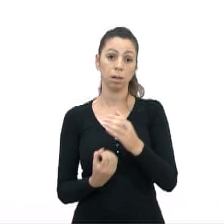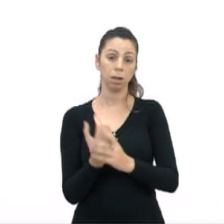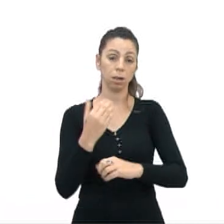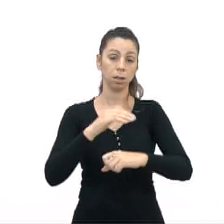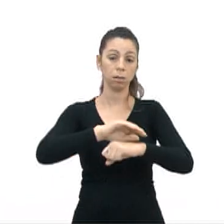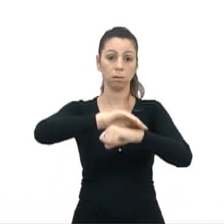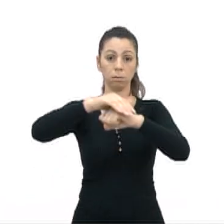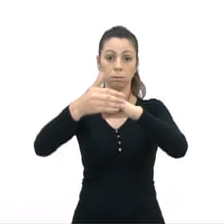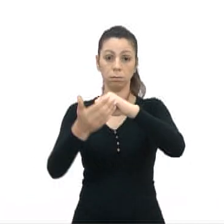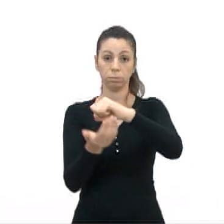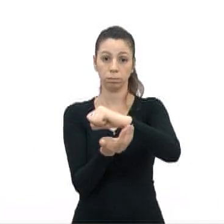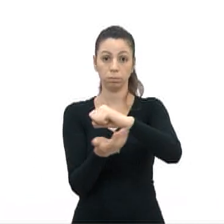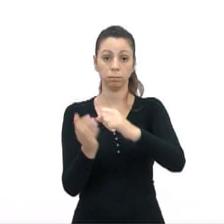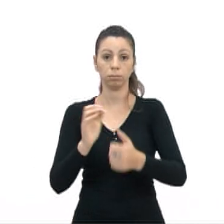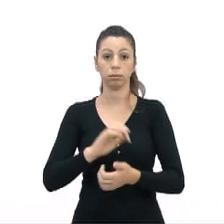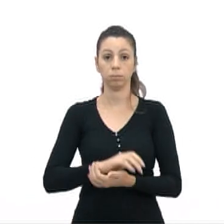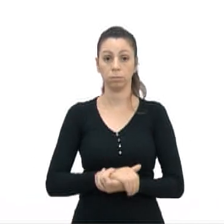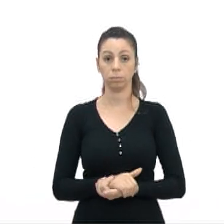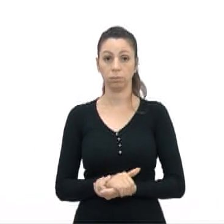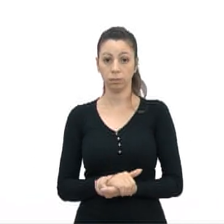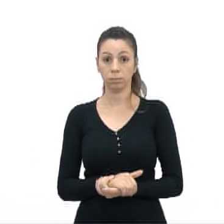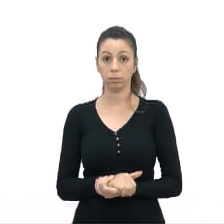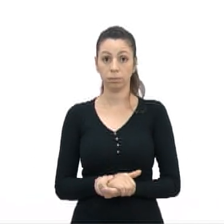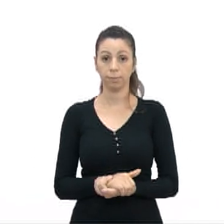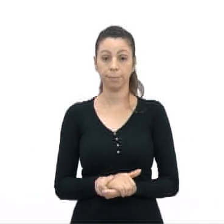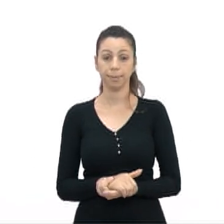nossa crosta.